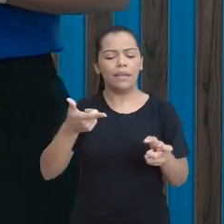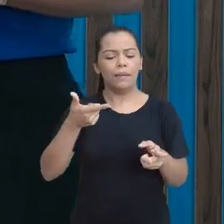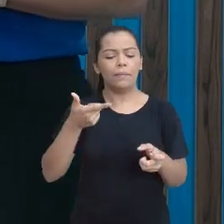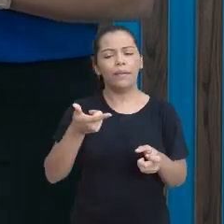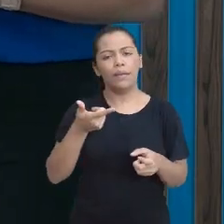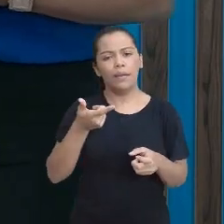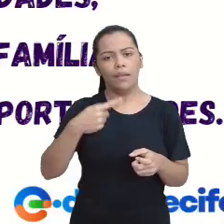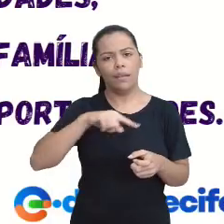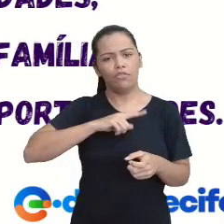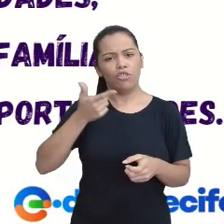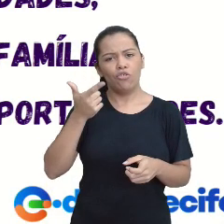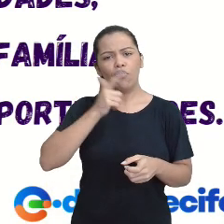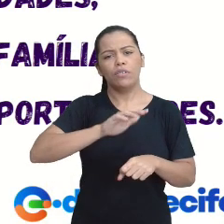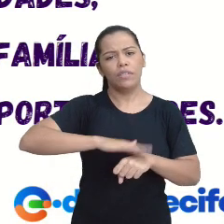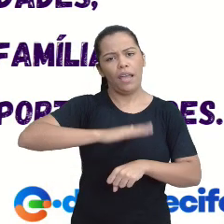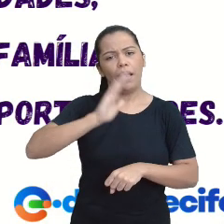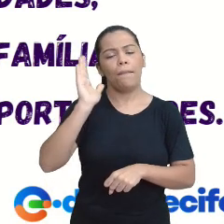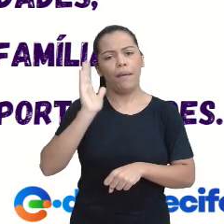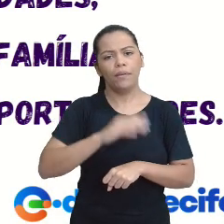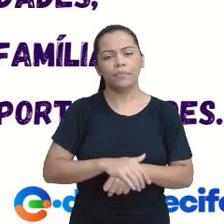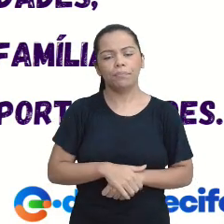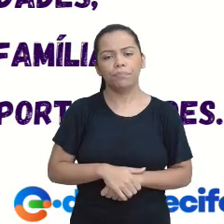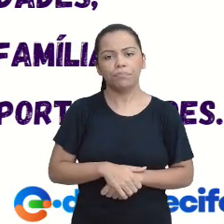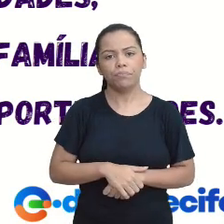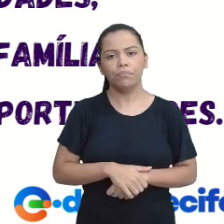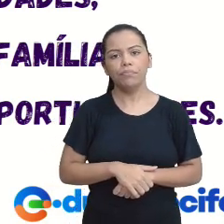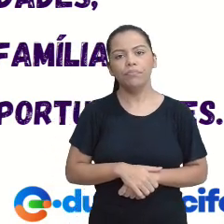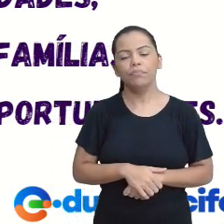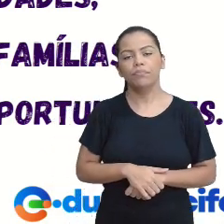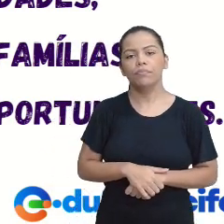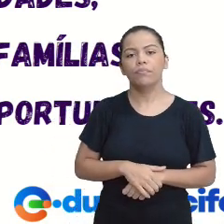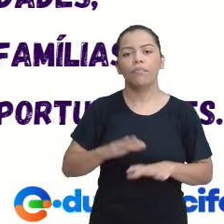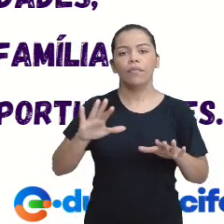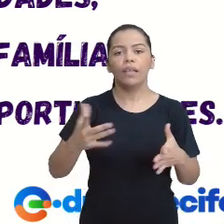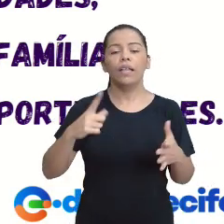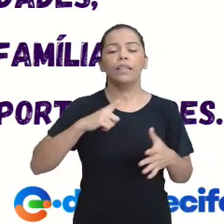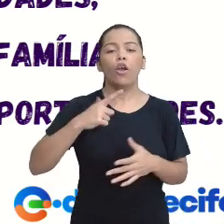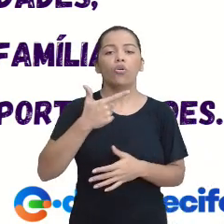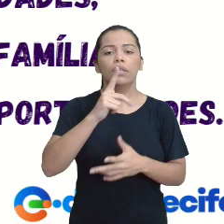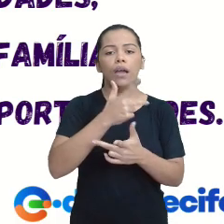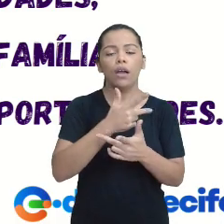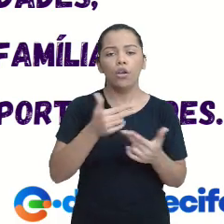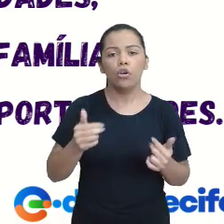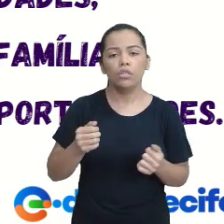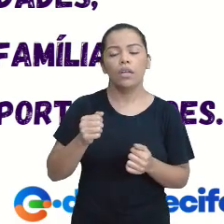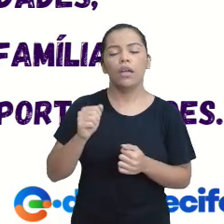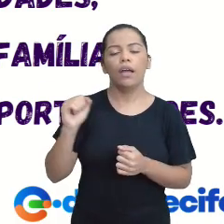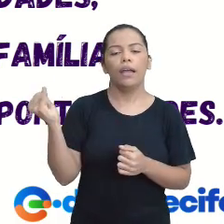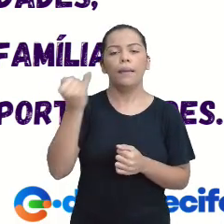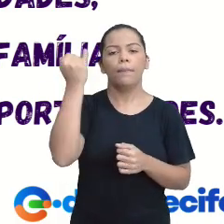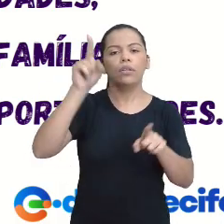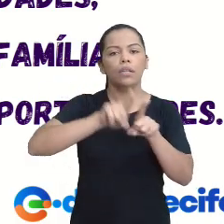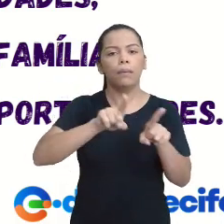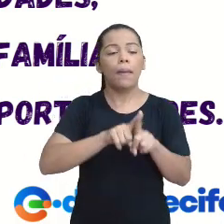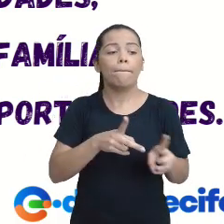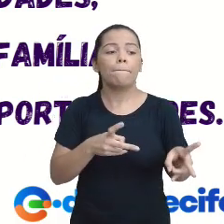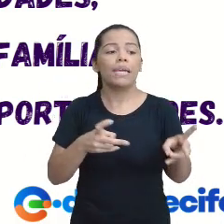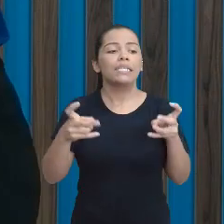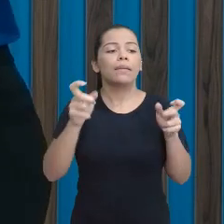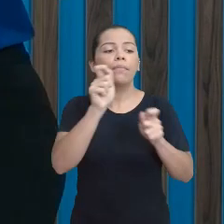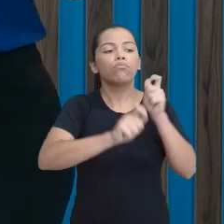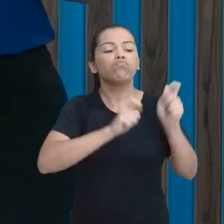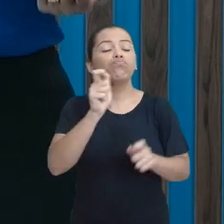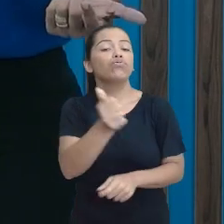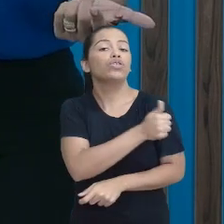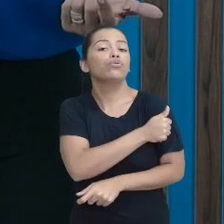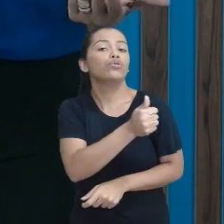significativa. E aí a gente tem algo muito importante também, que é perceber as carências do estudante, é perceber